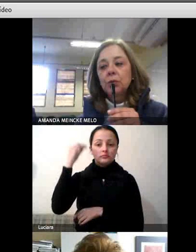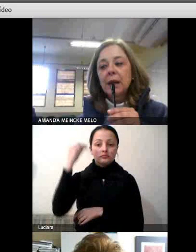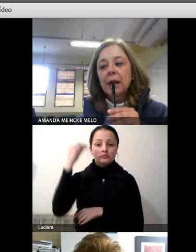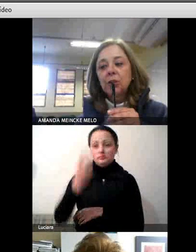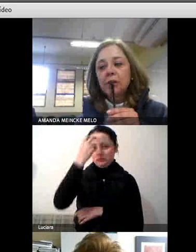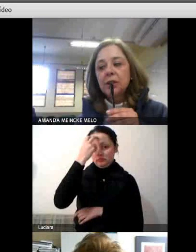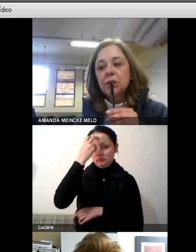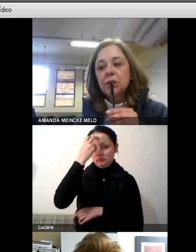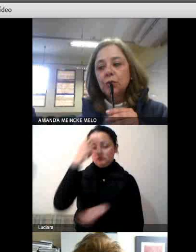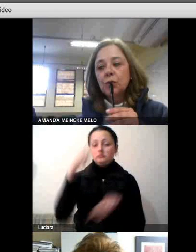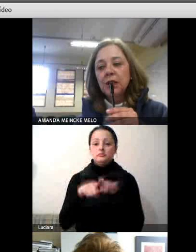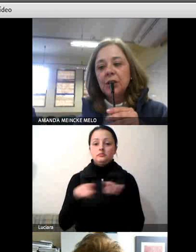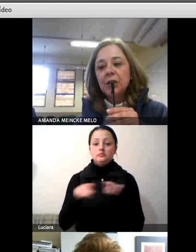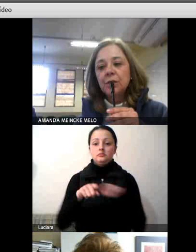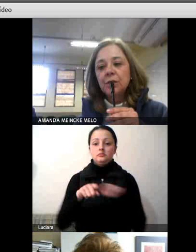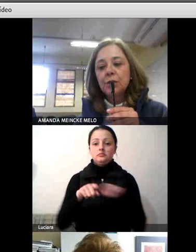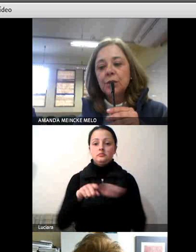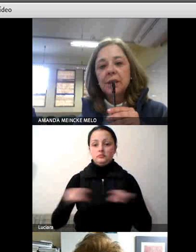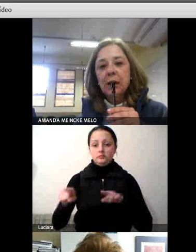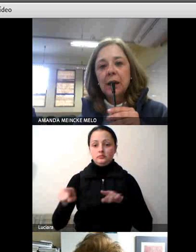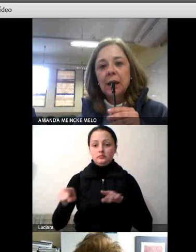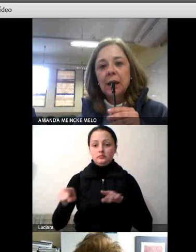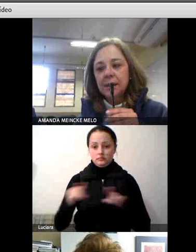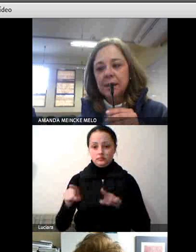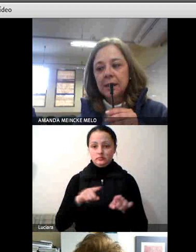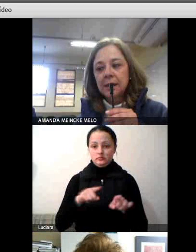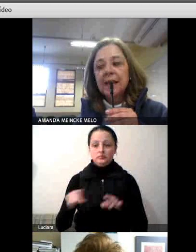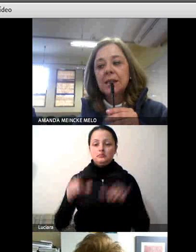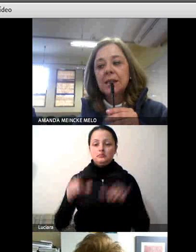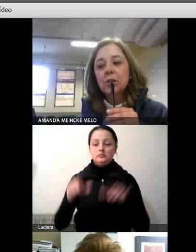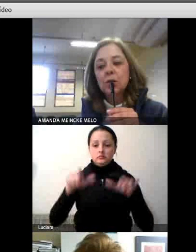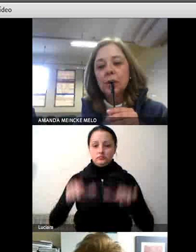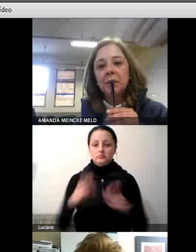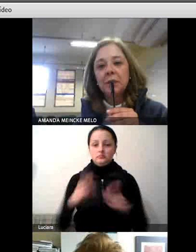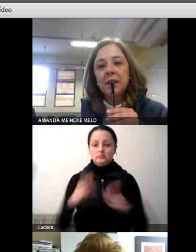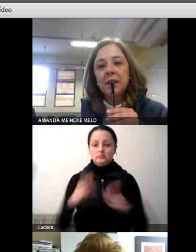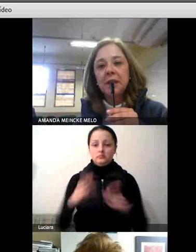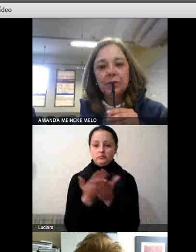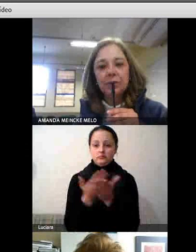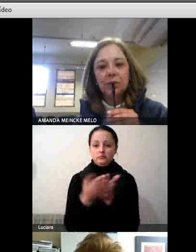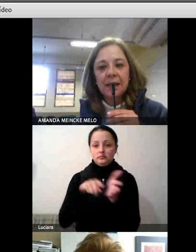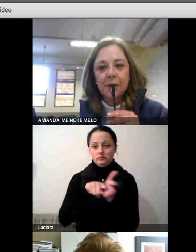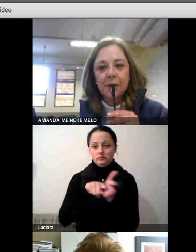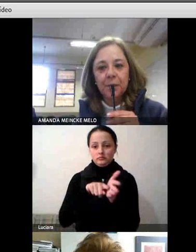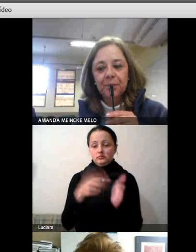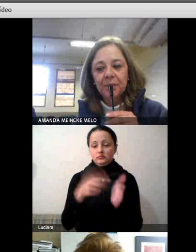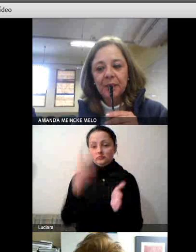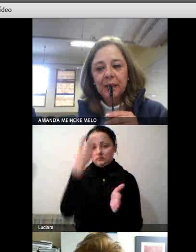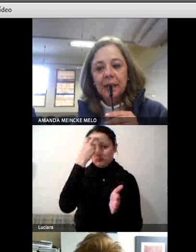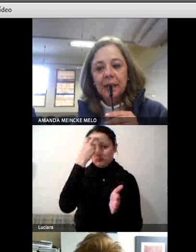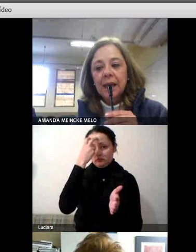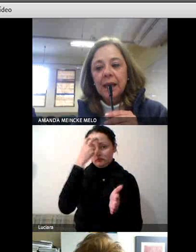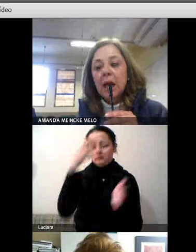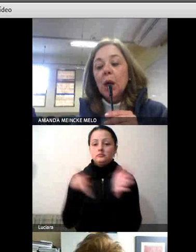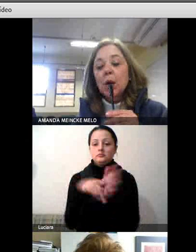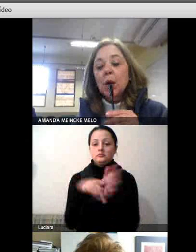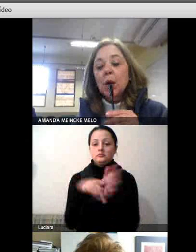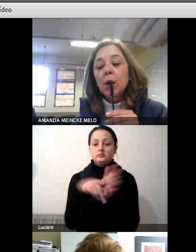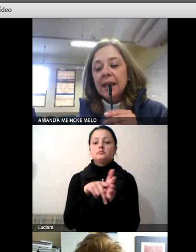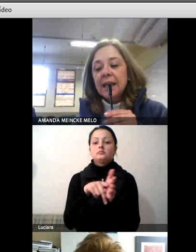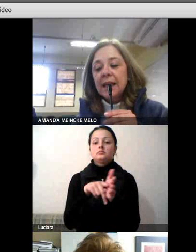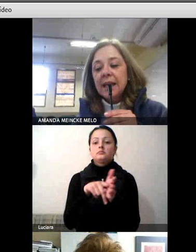do Laboratório de Estudos Cognitivos da URGS e assessora do Ministério da Educação.